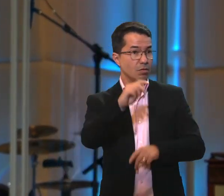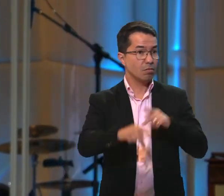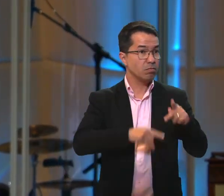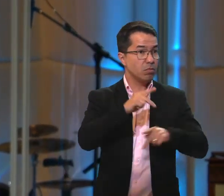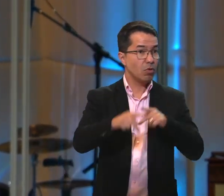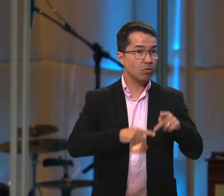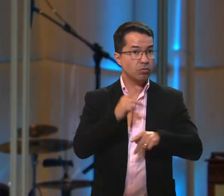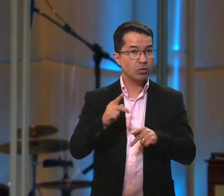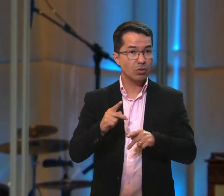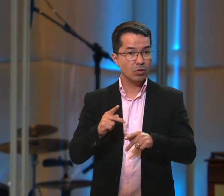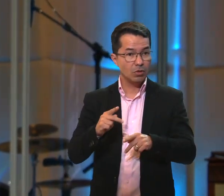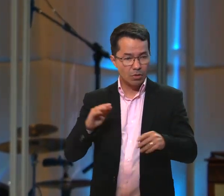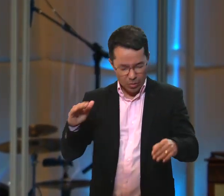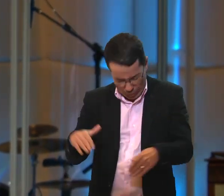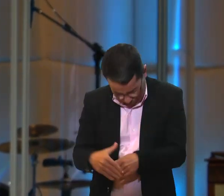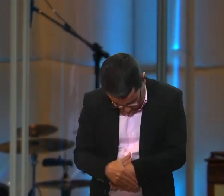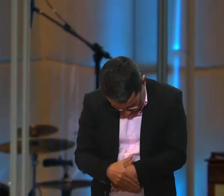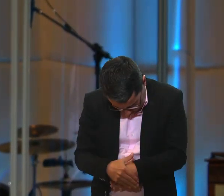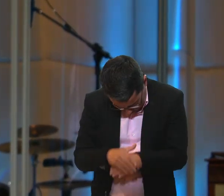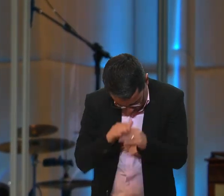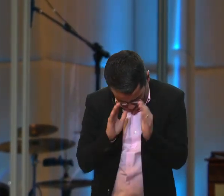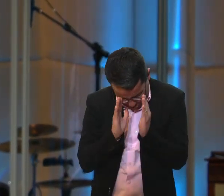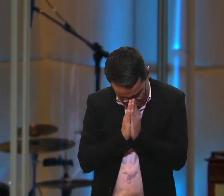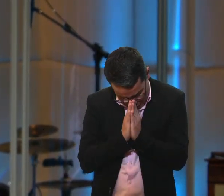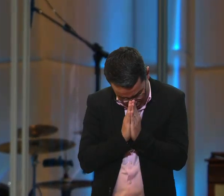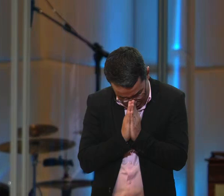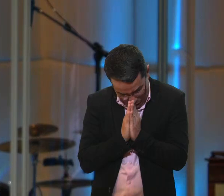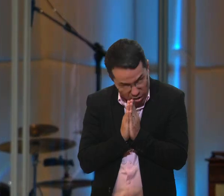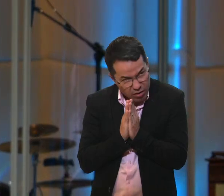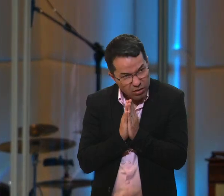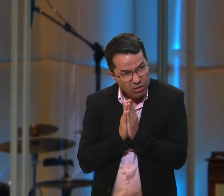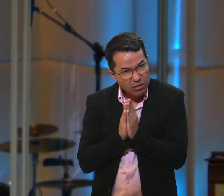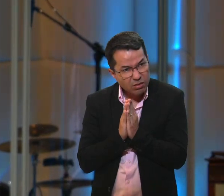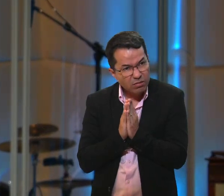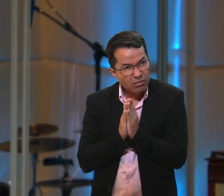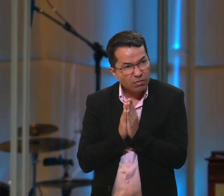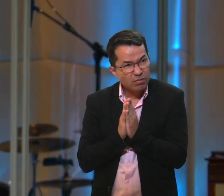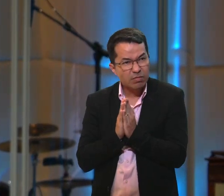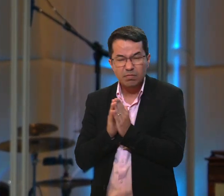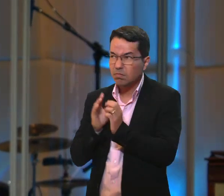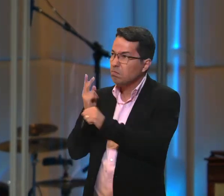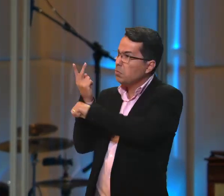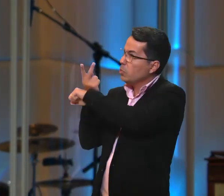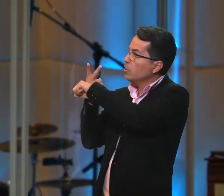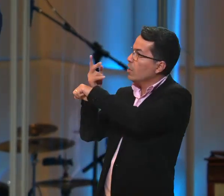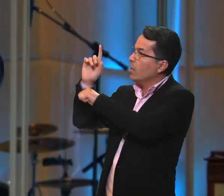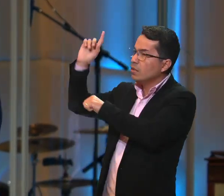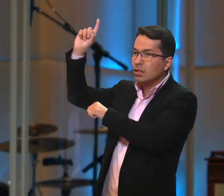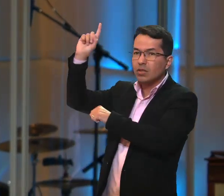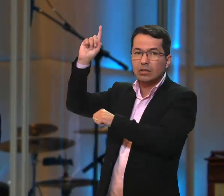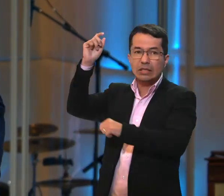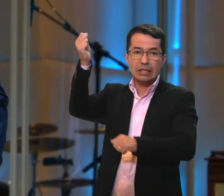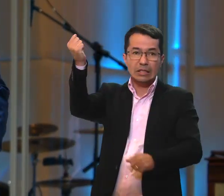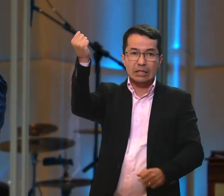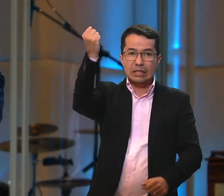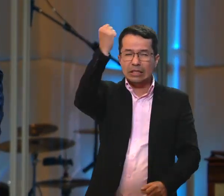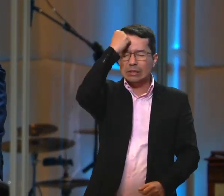a minha face, se arrepender dos seus maus